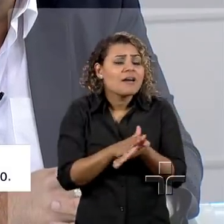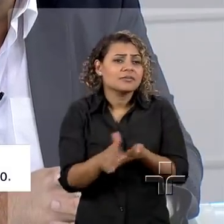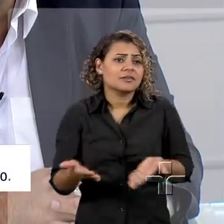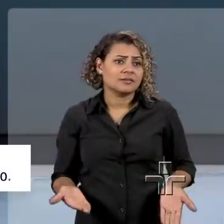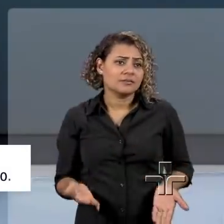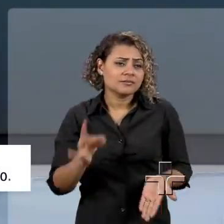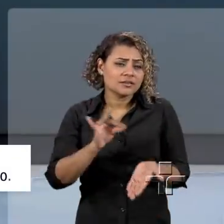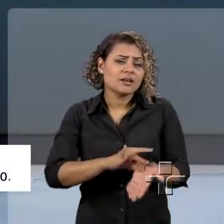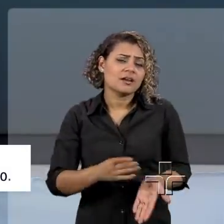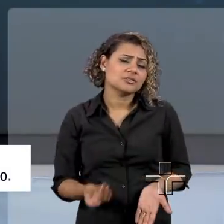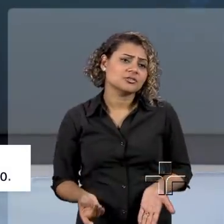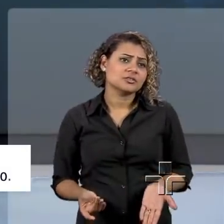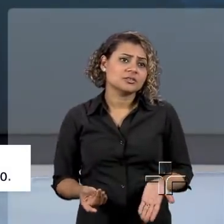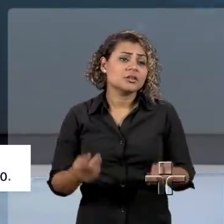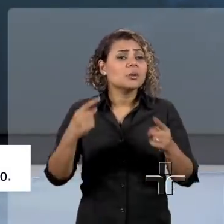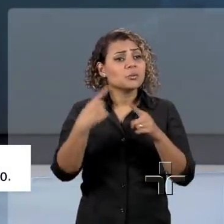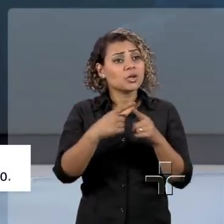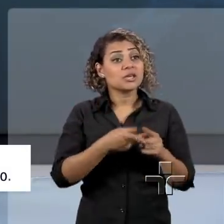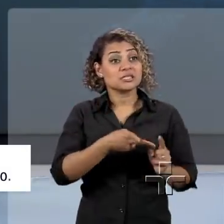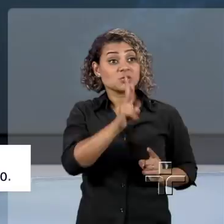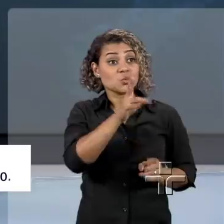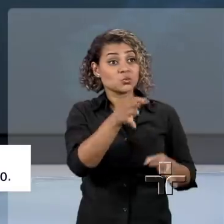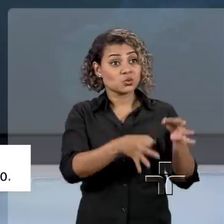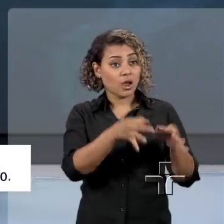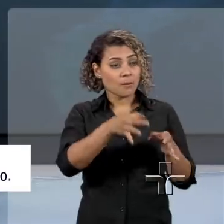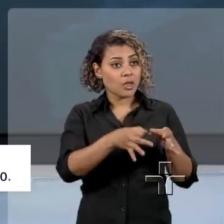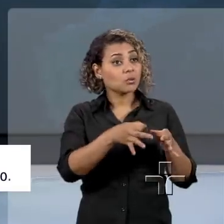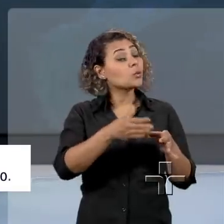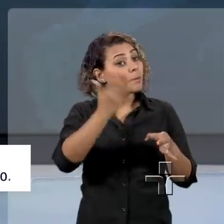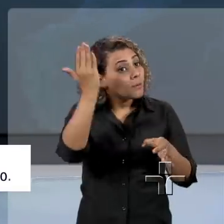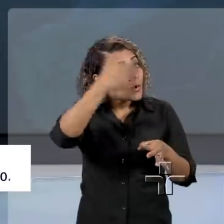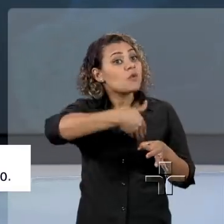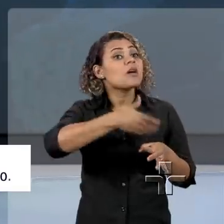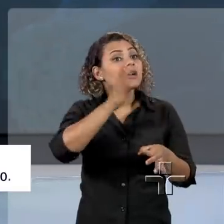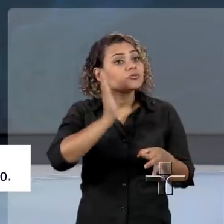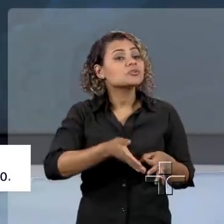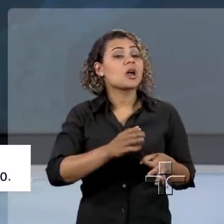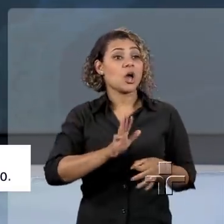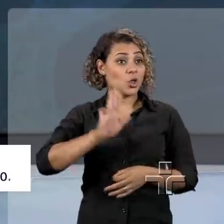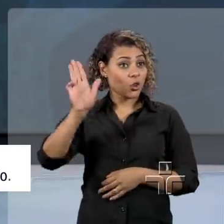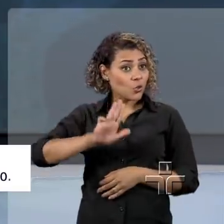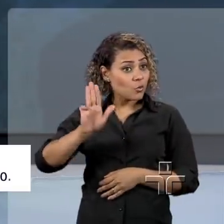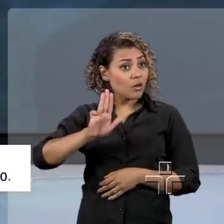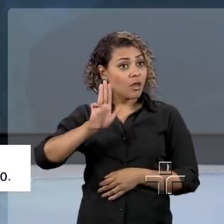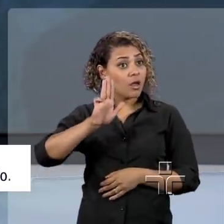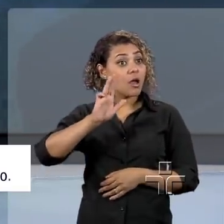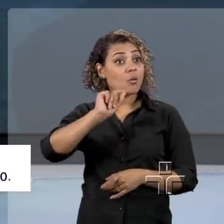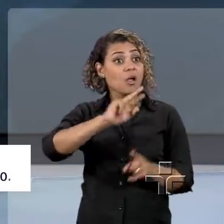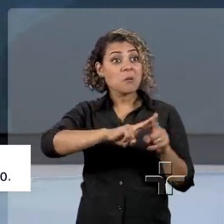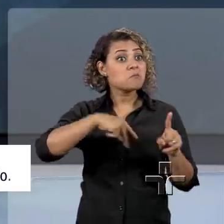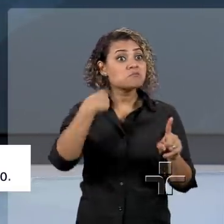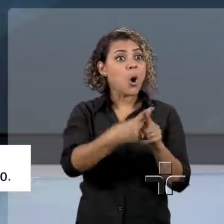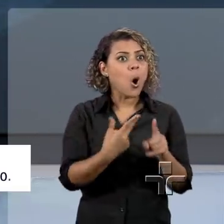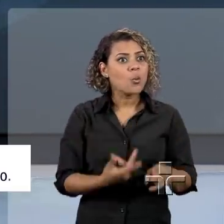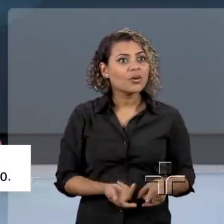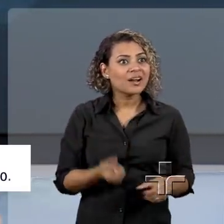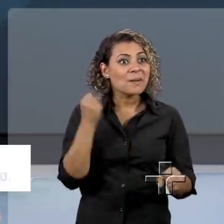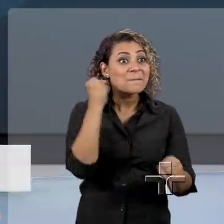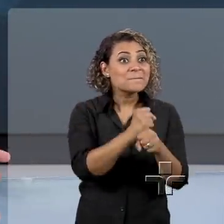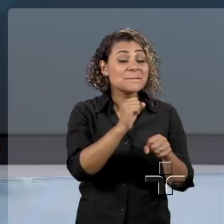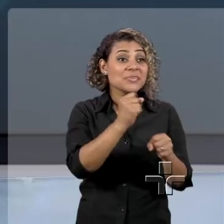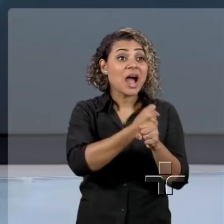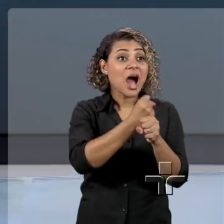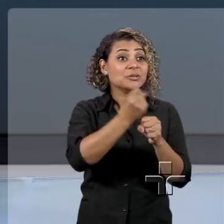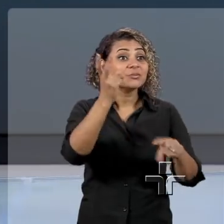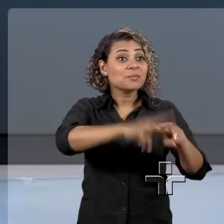maioria das vezes, quando vai para a segunda instância, é confirmado, inclusive, no caso do ex-presidente Lula, a pena foi aumentada. Uhum. Então, tudo isso deve